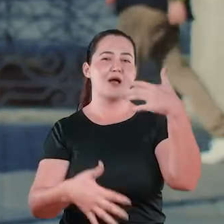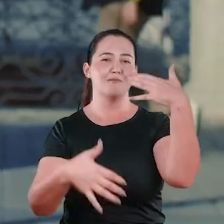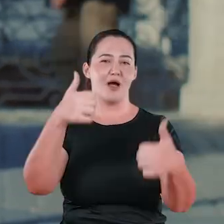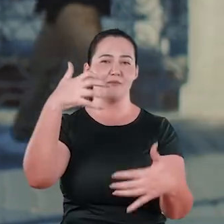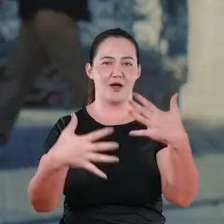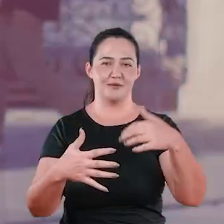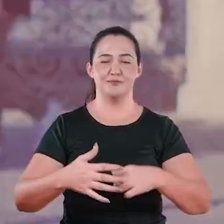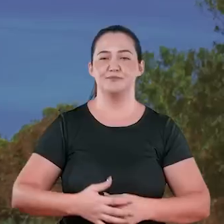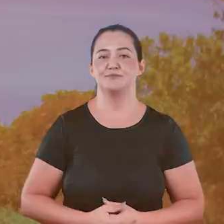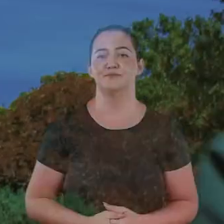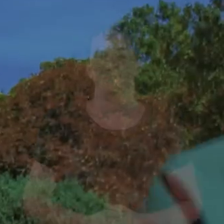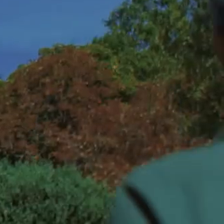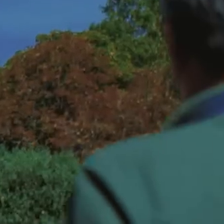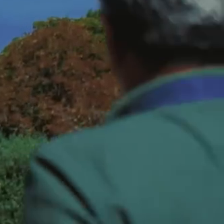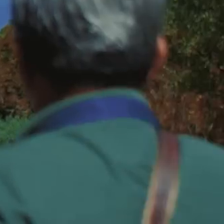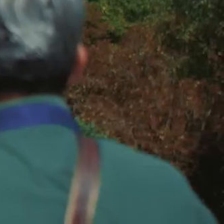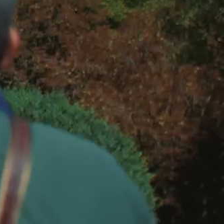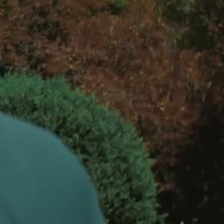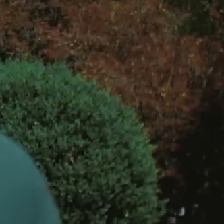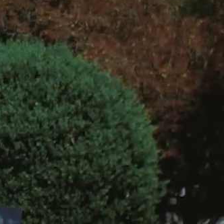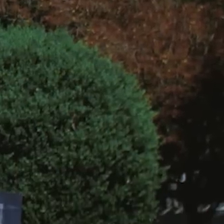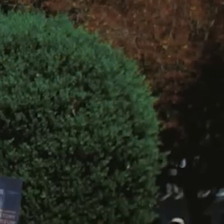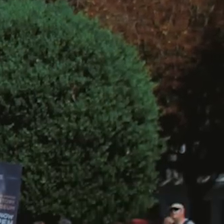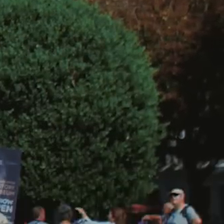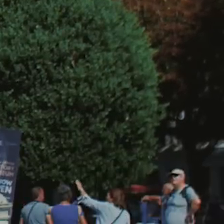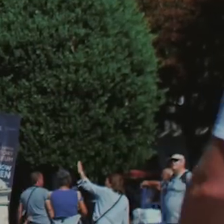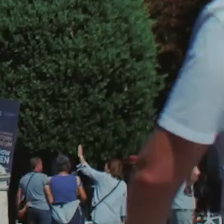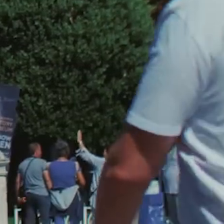esta história para você.